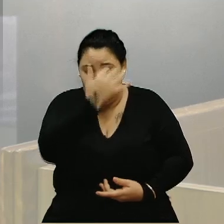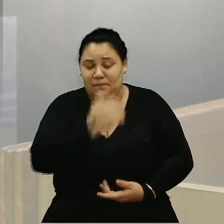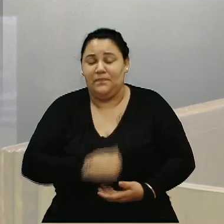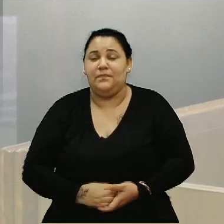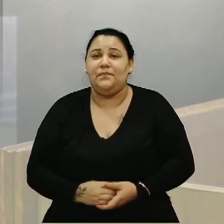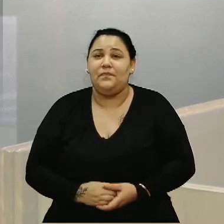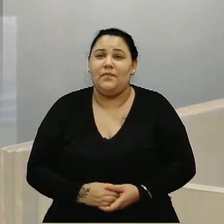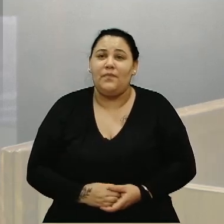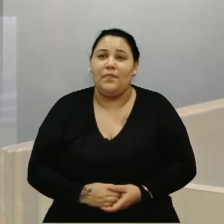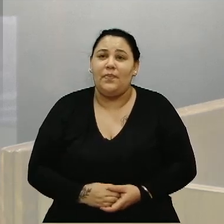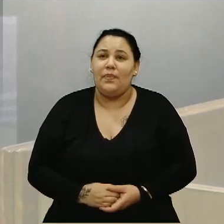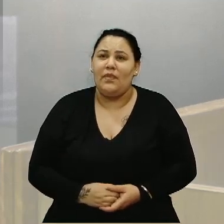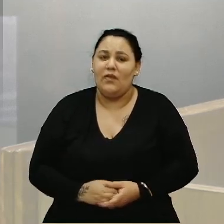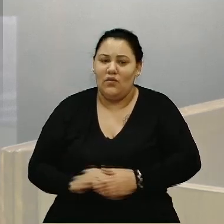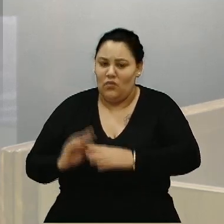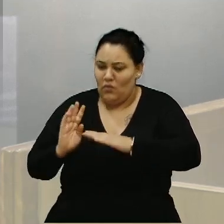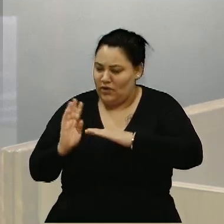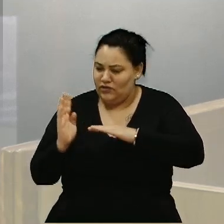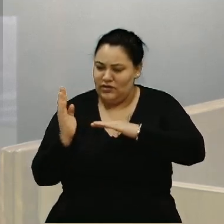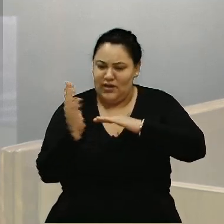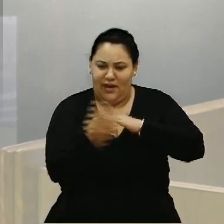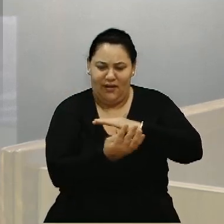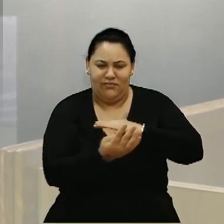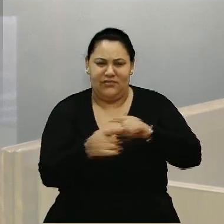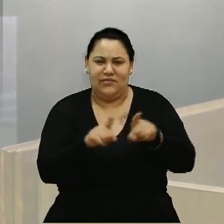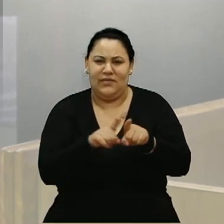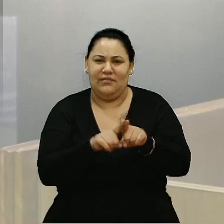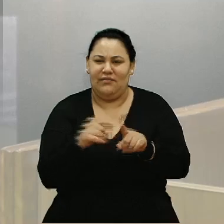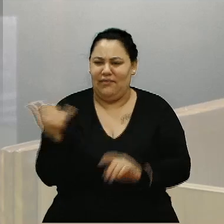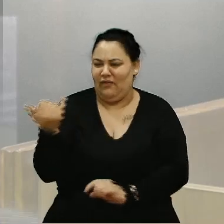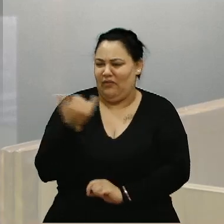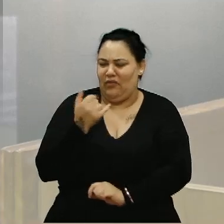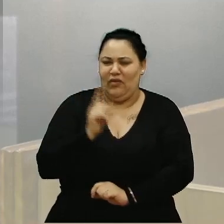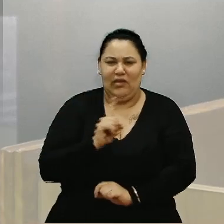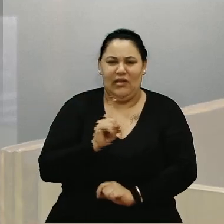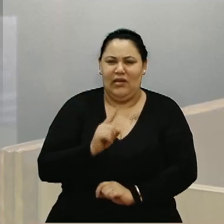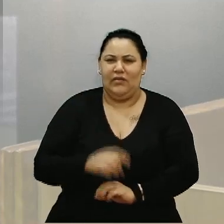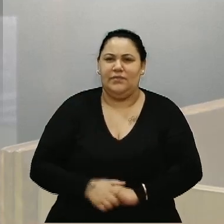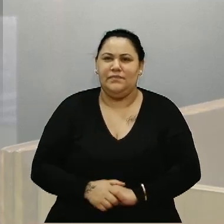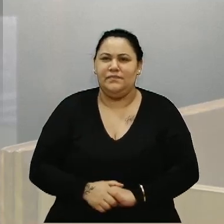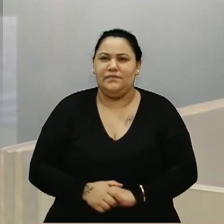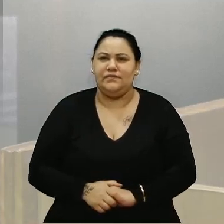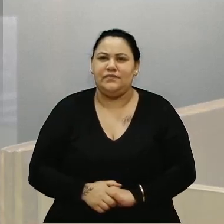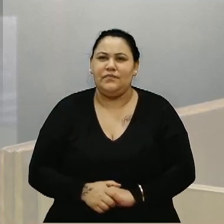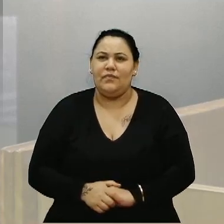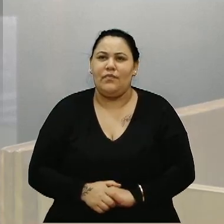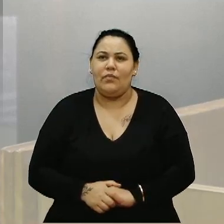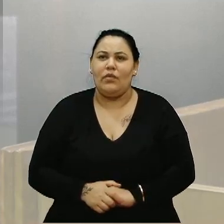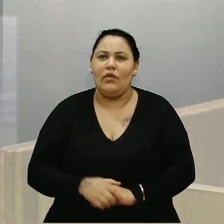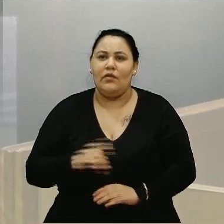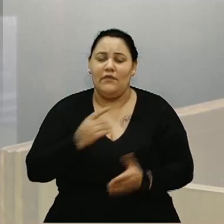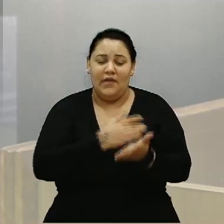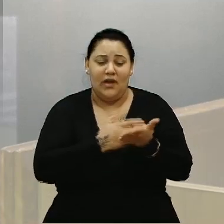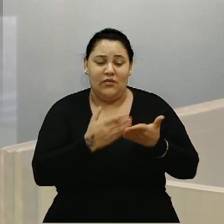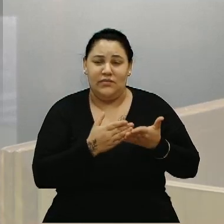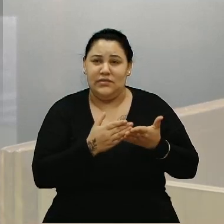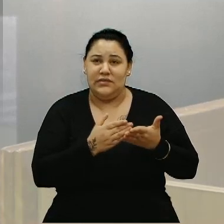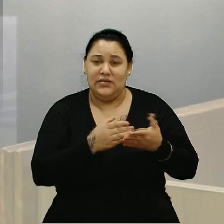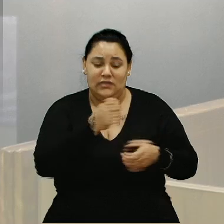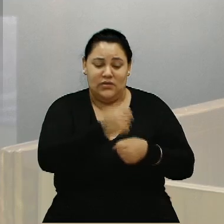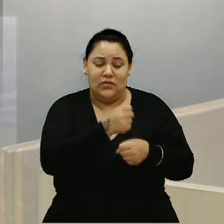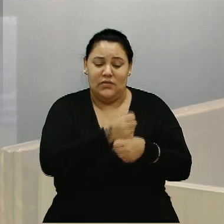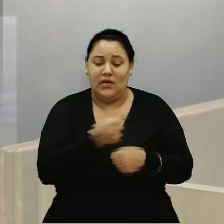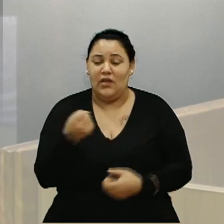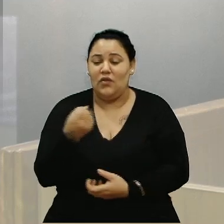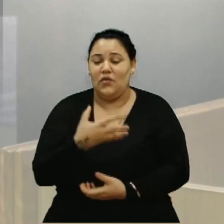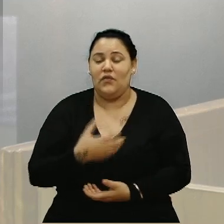um guarda-reio, de um guarda-corpo. Me falou que não, que vai começar a ser fabricado e que são novos.